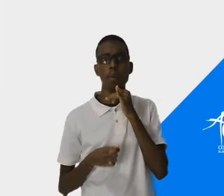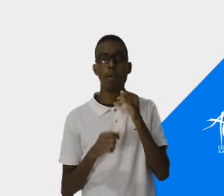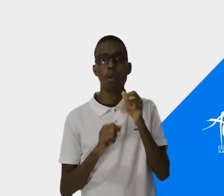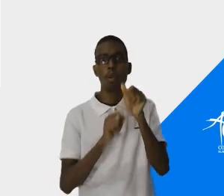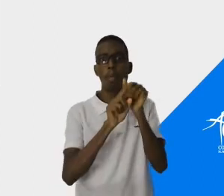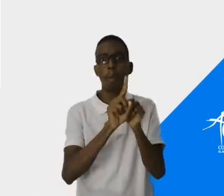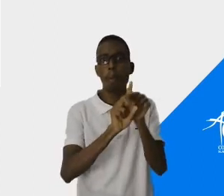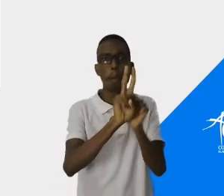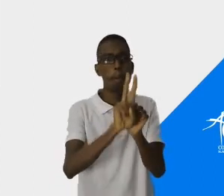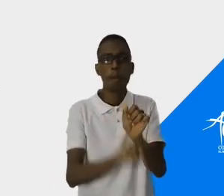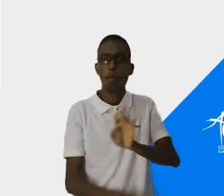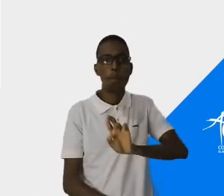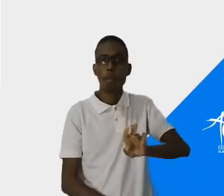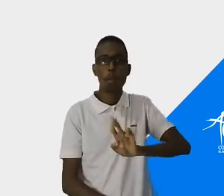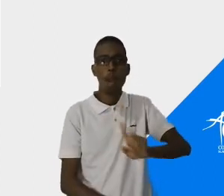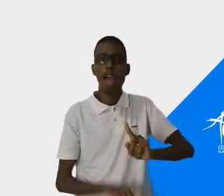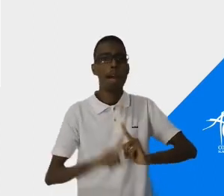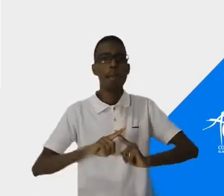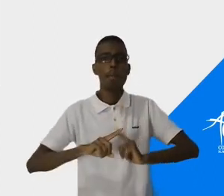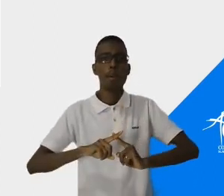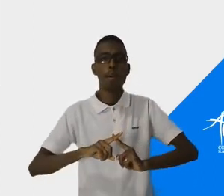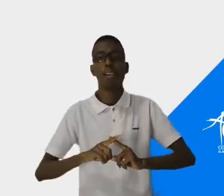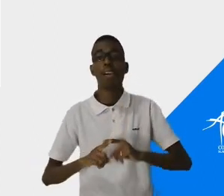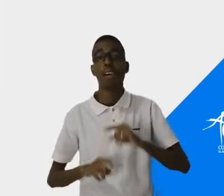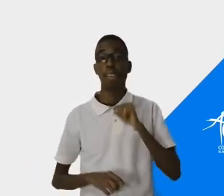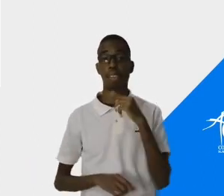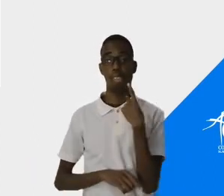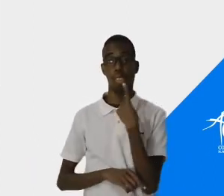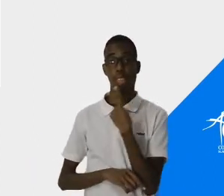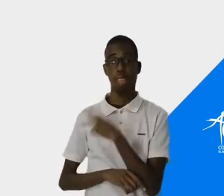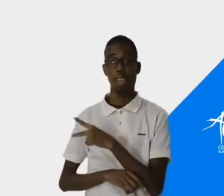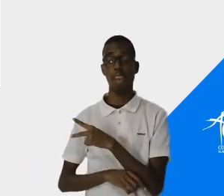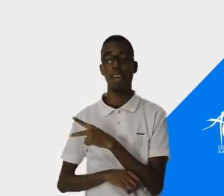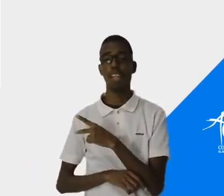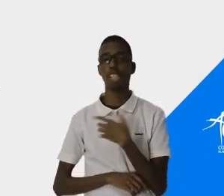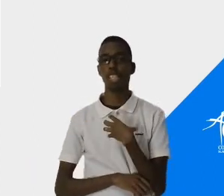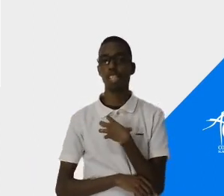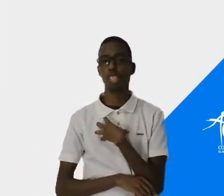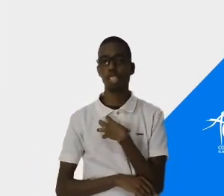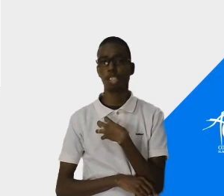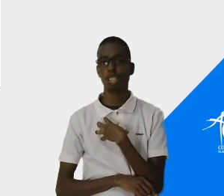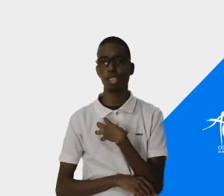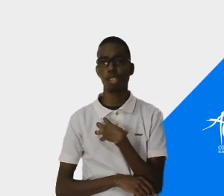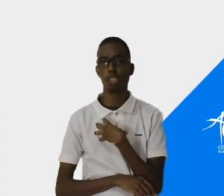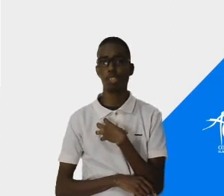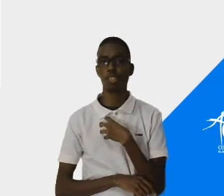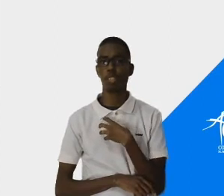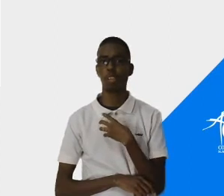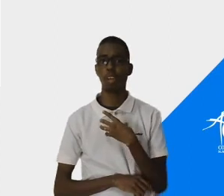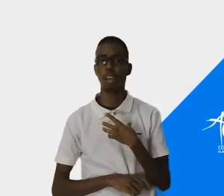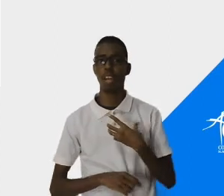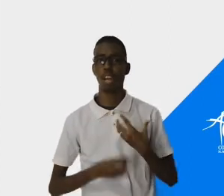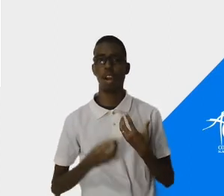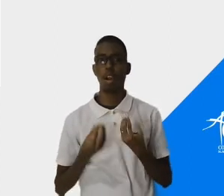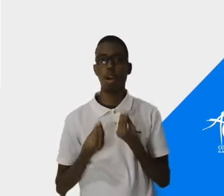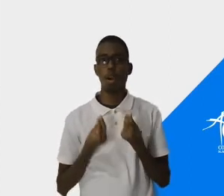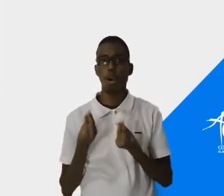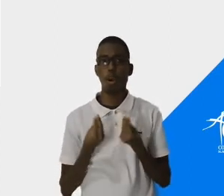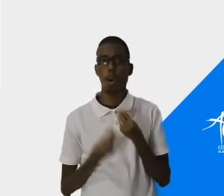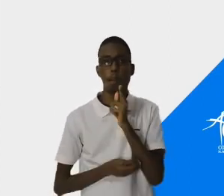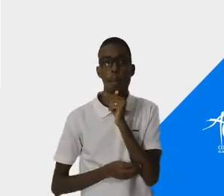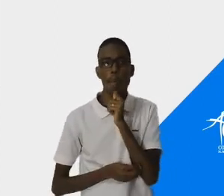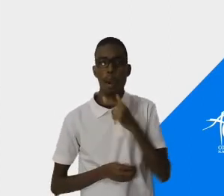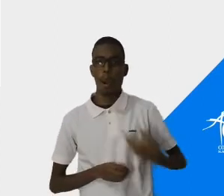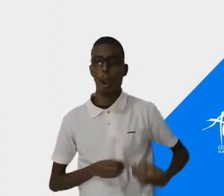conseguiu diminuir essa pressão do líquor. Então você tem que ver como está funcionando